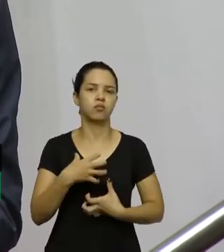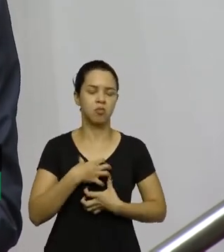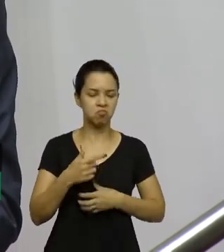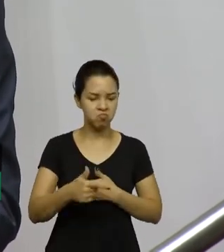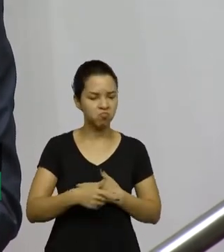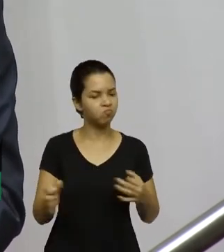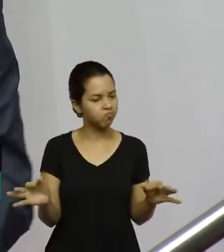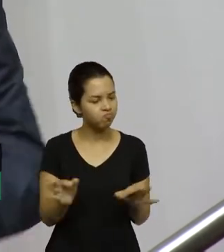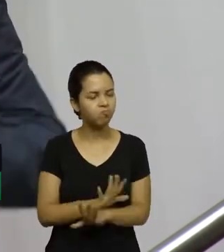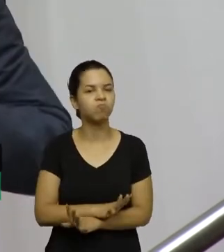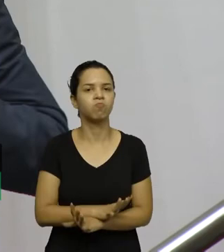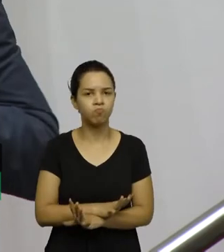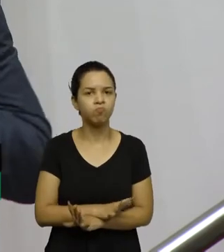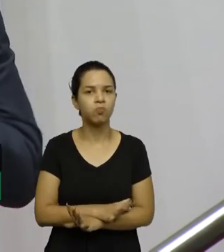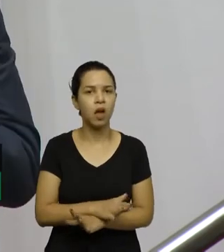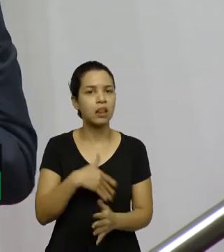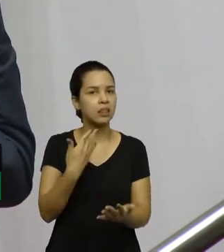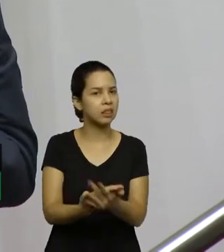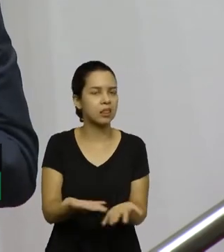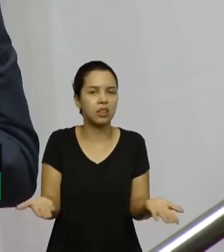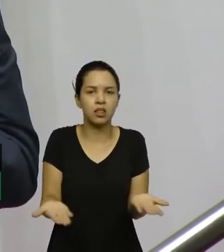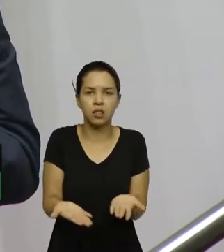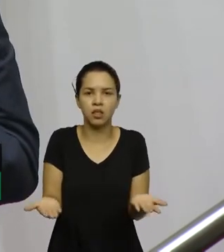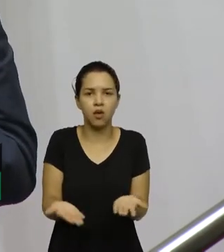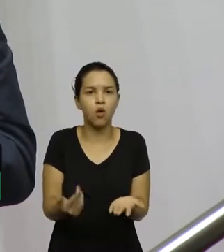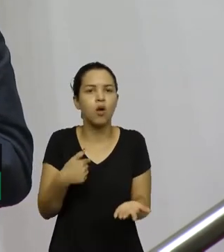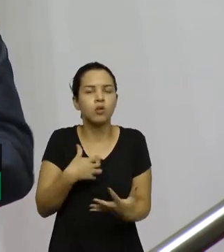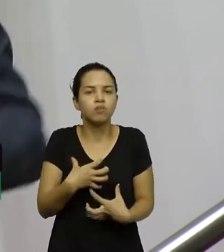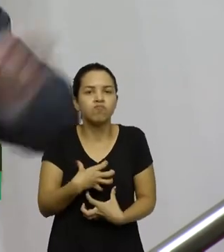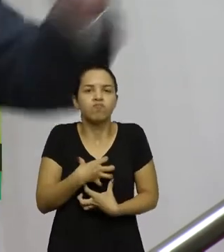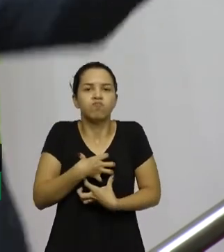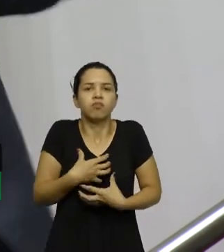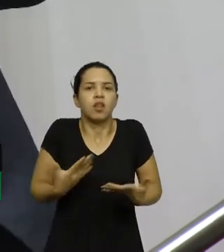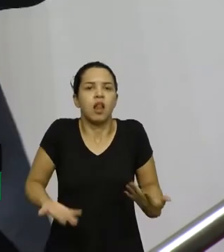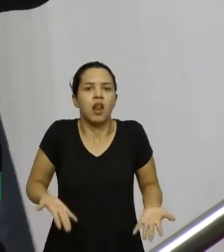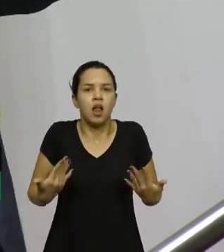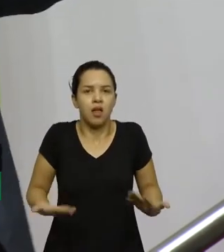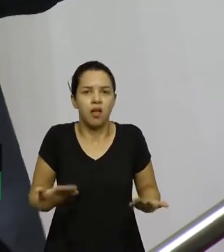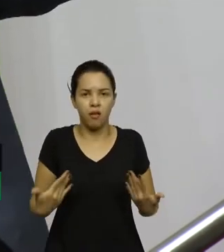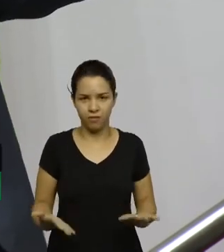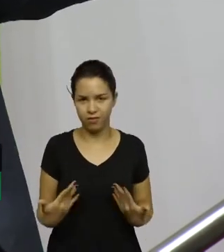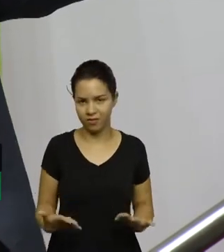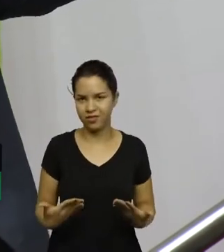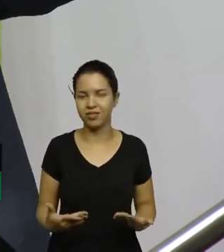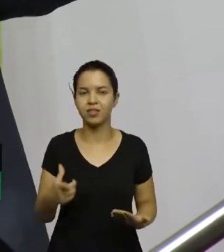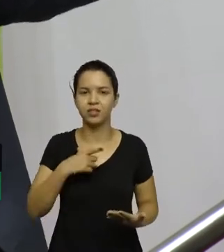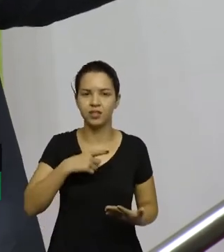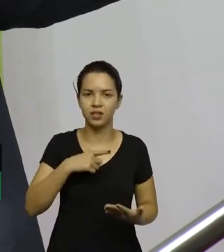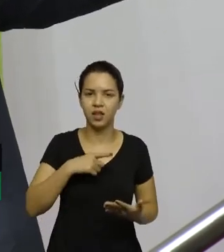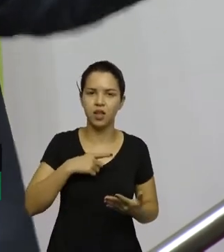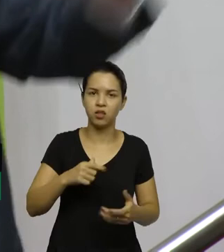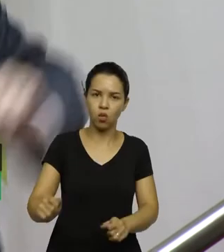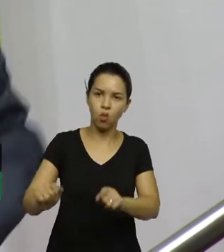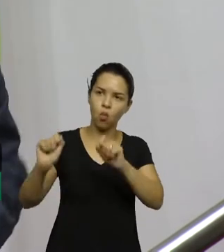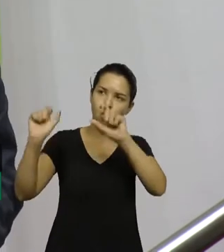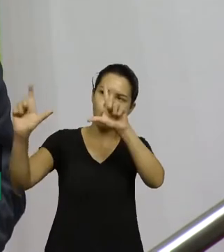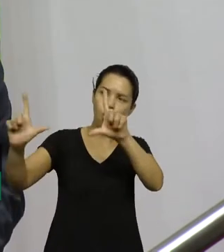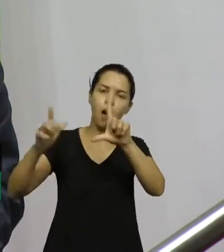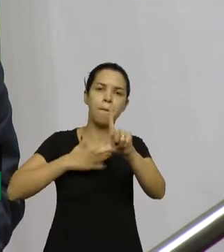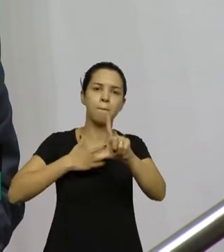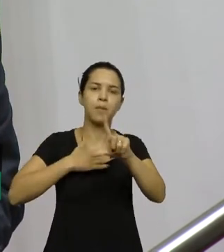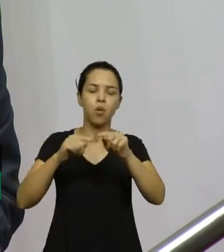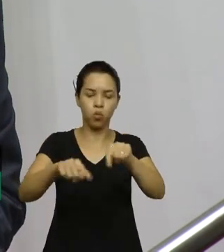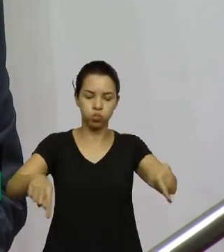hoje, eu tenho uma sensação de leveza. Tem no quadro do meu gabinete